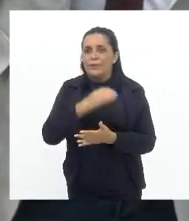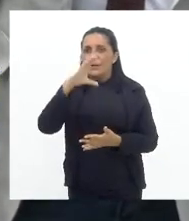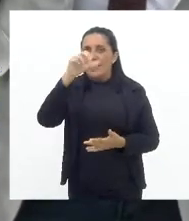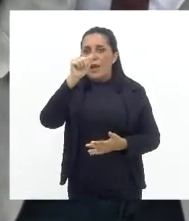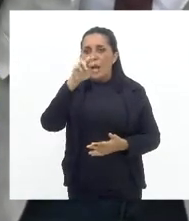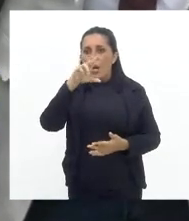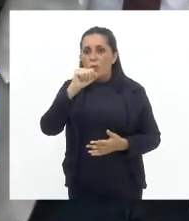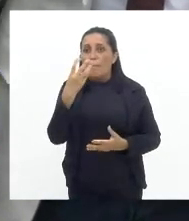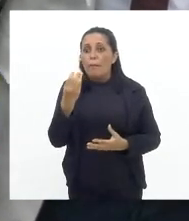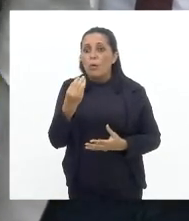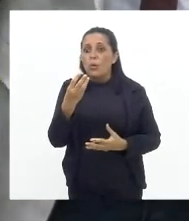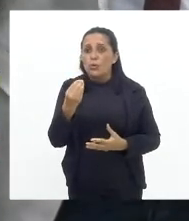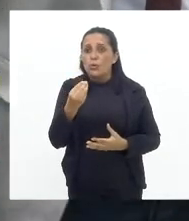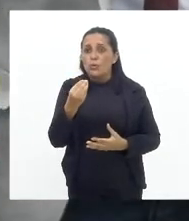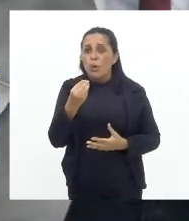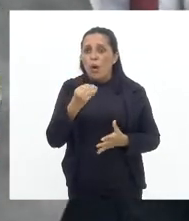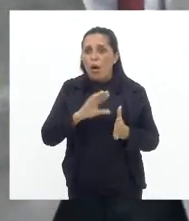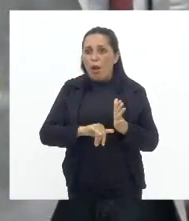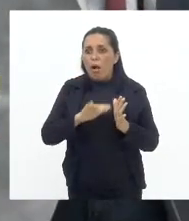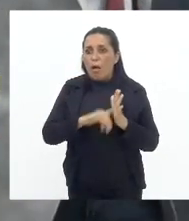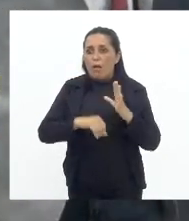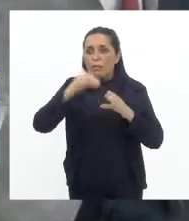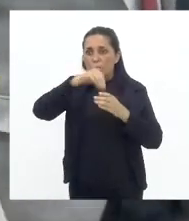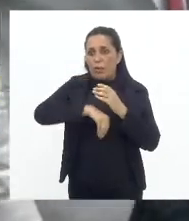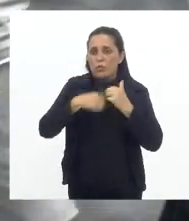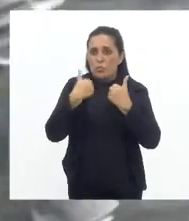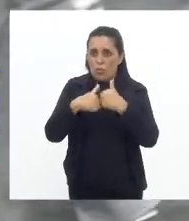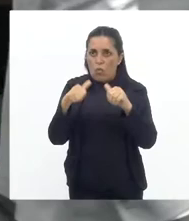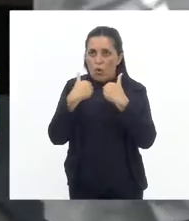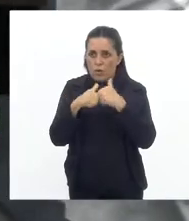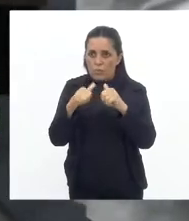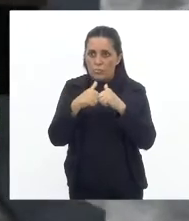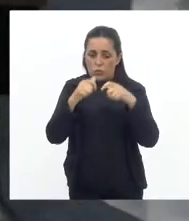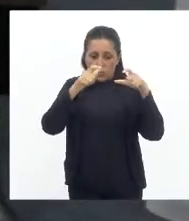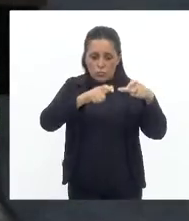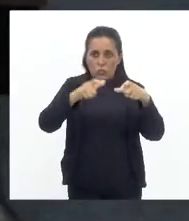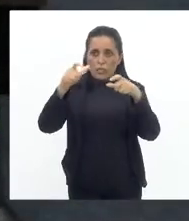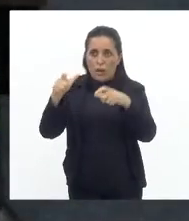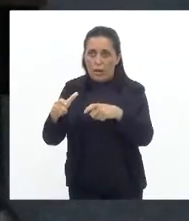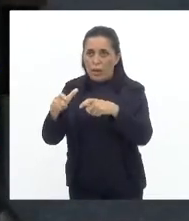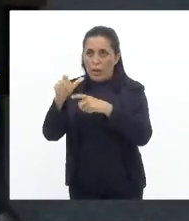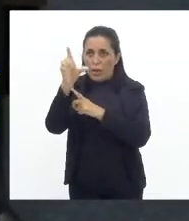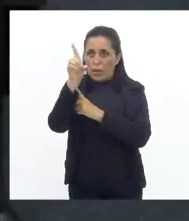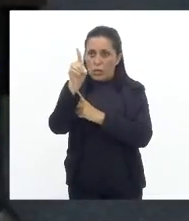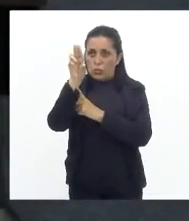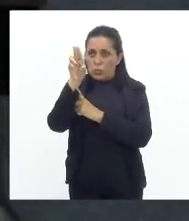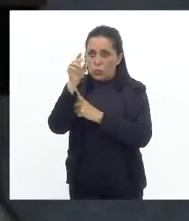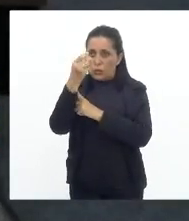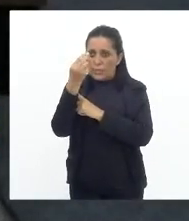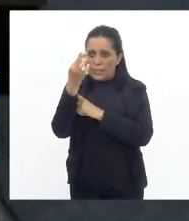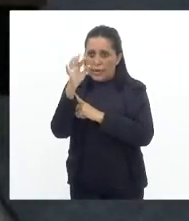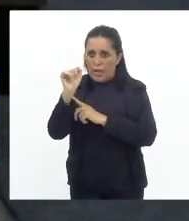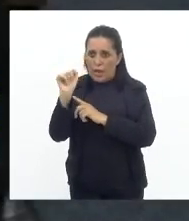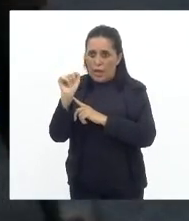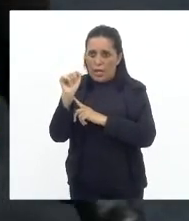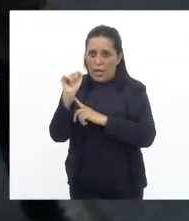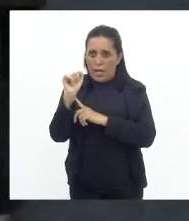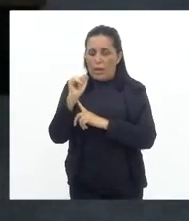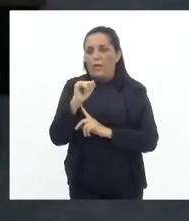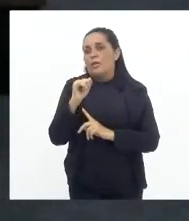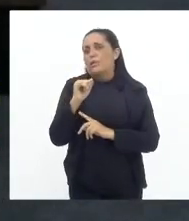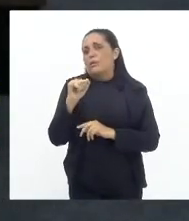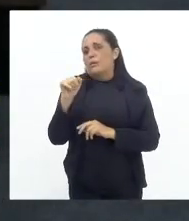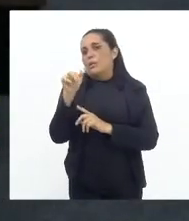muito roubo dentro de ônibus naquela localidade ali na Dutra ali da Rio